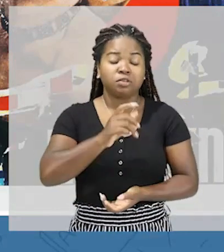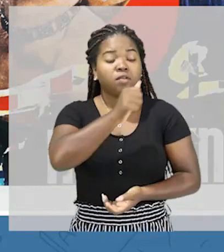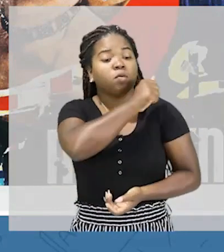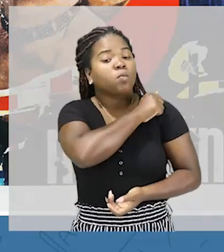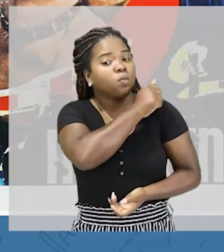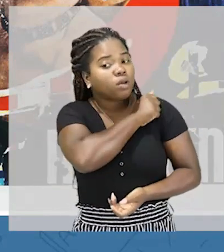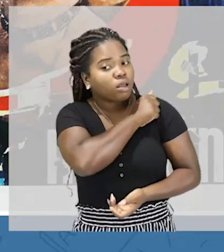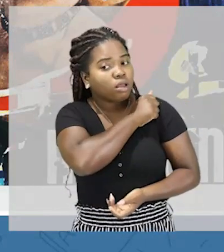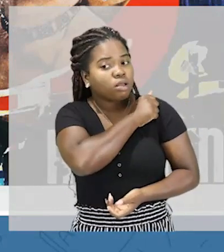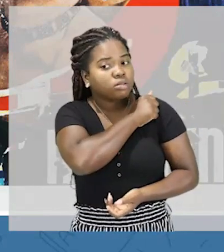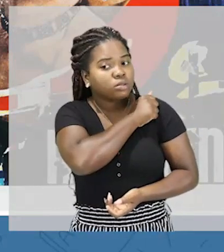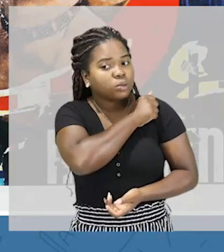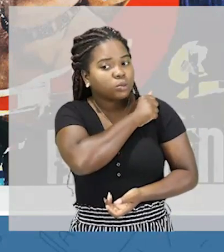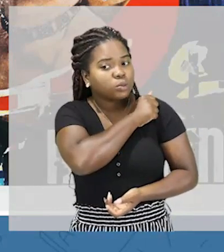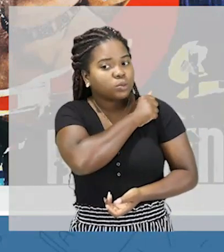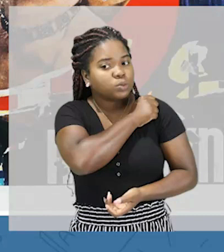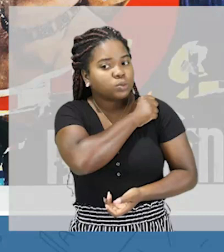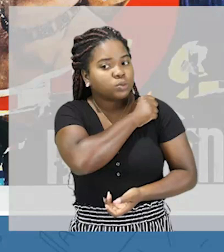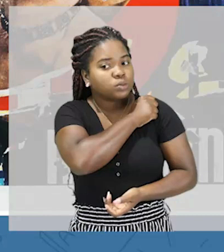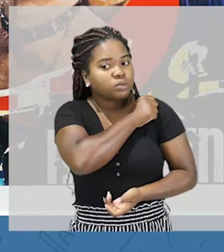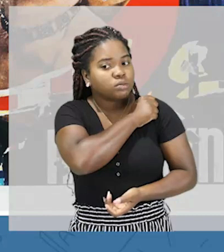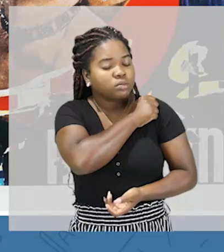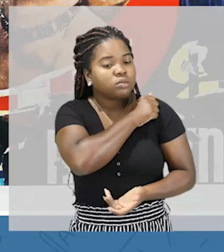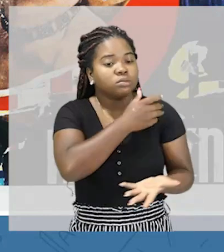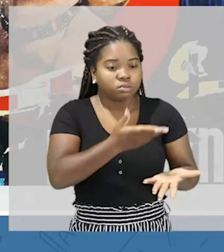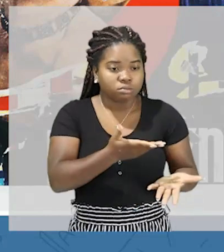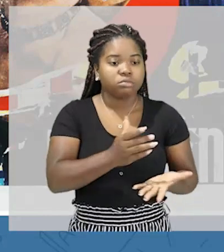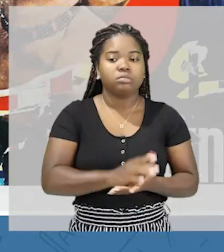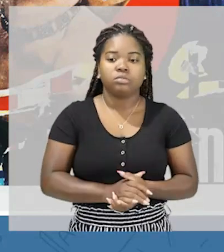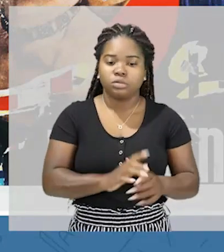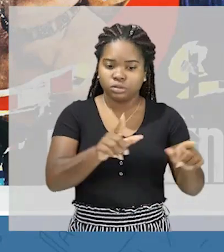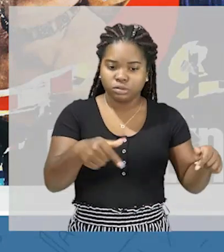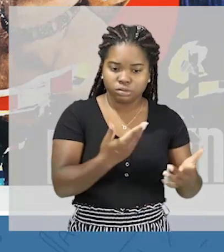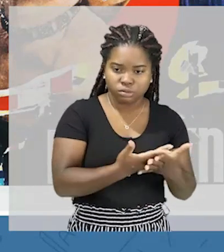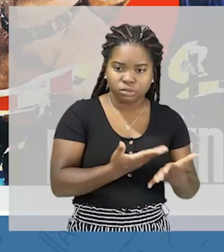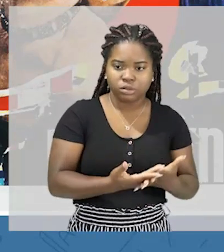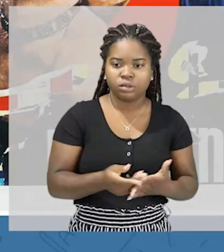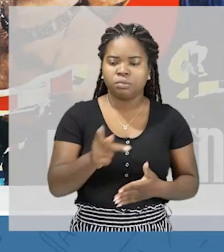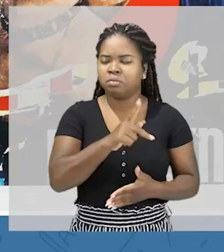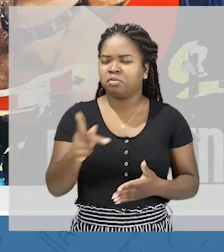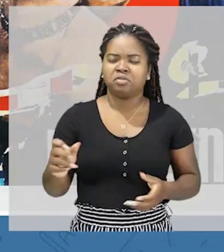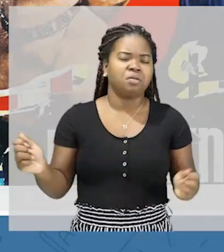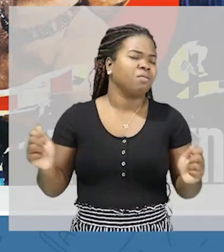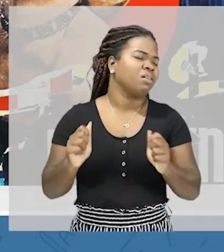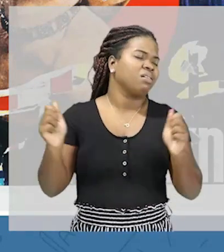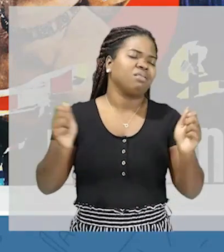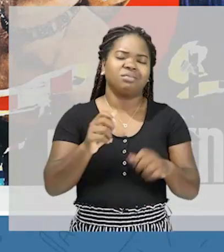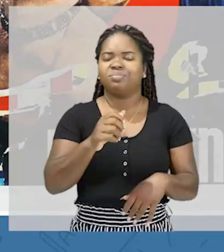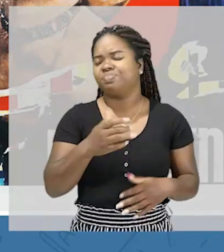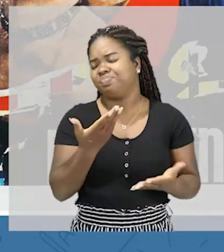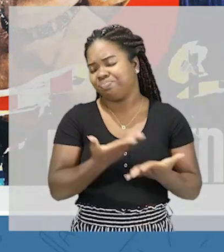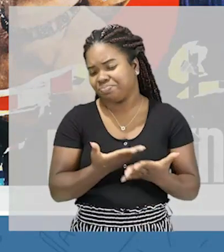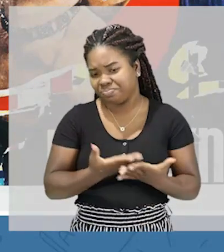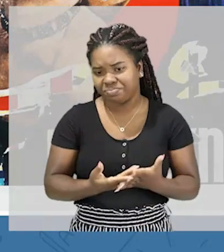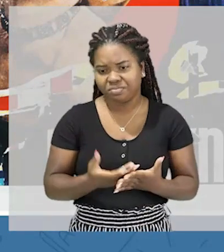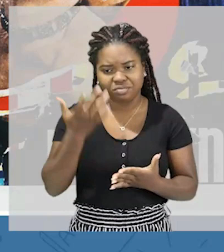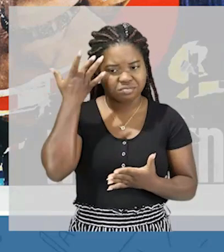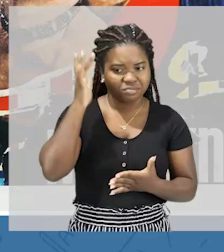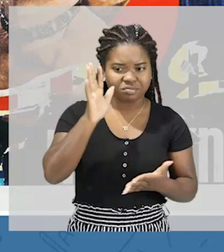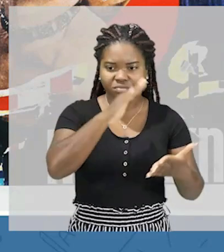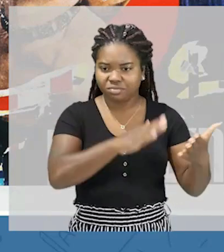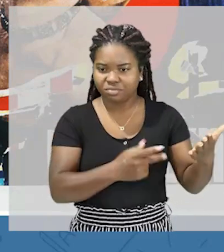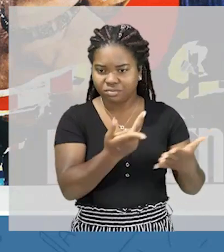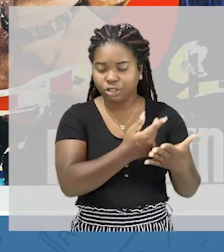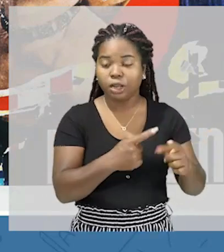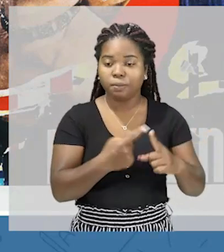que recentemente voltou a ter contato comigo. Aí ele disse, professor, eu adorava suas aulas, mesmo não sabendo desenhar nem pintar. Mas hoje